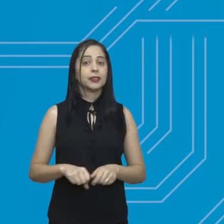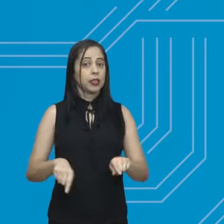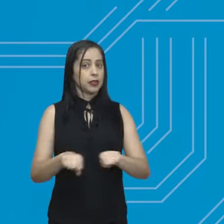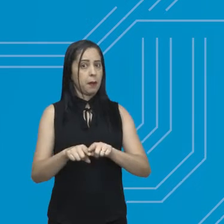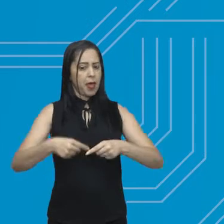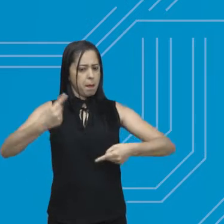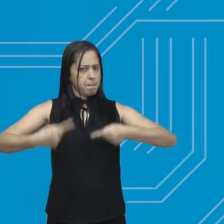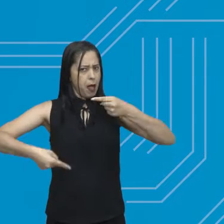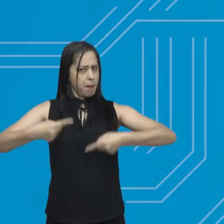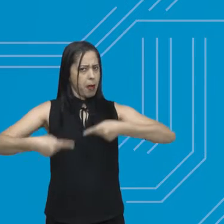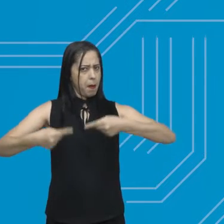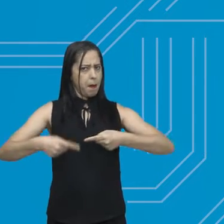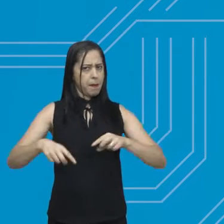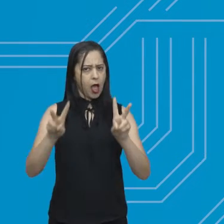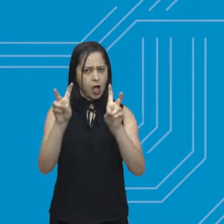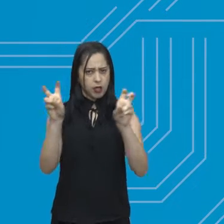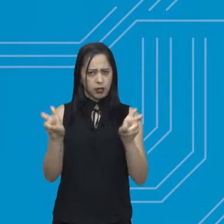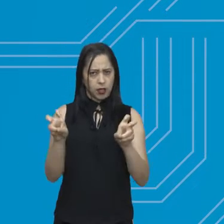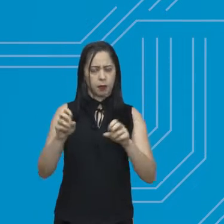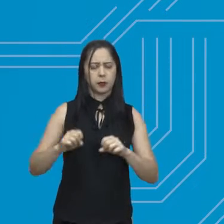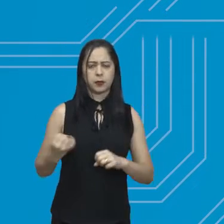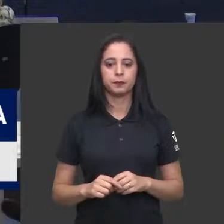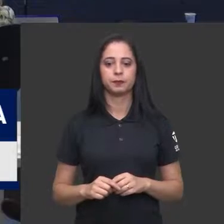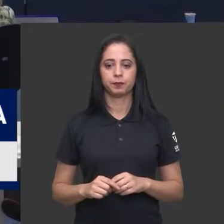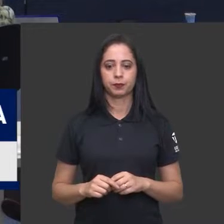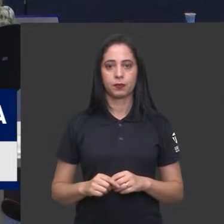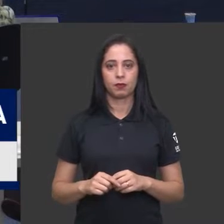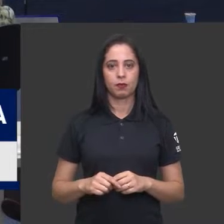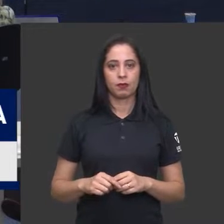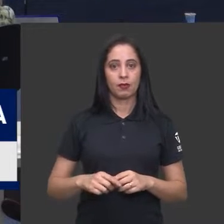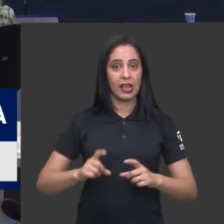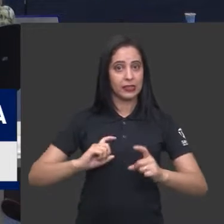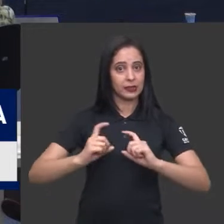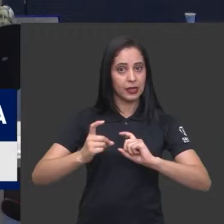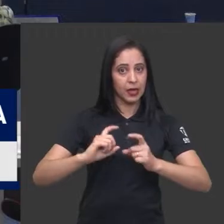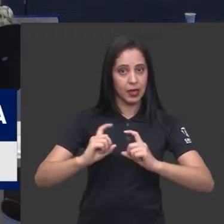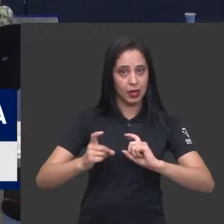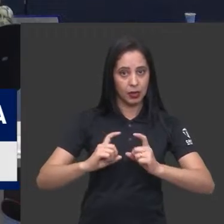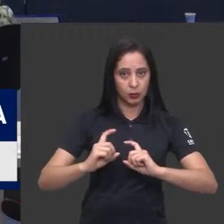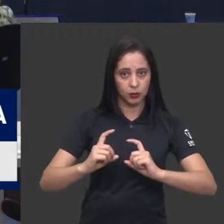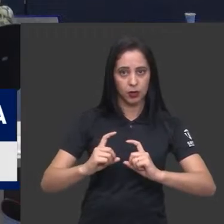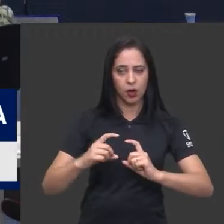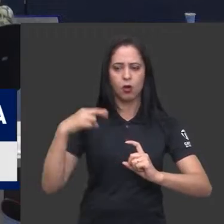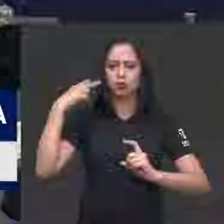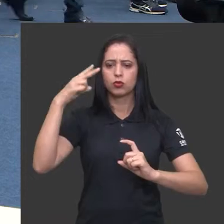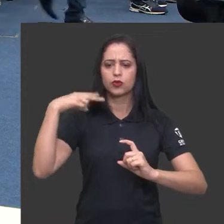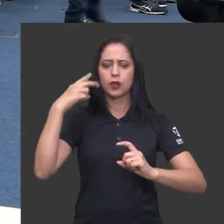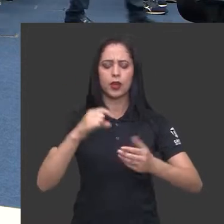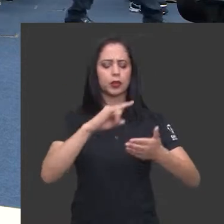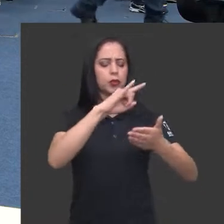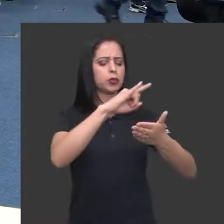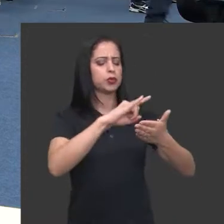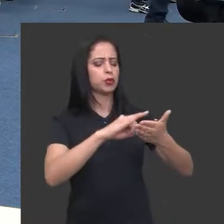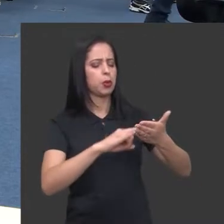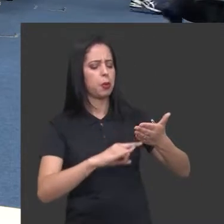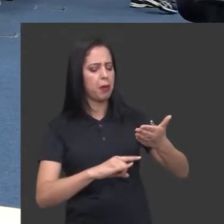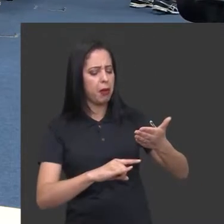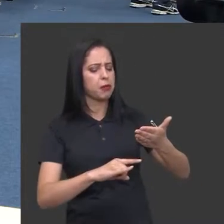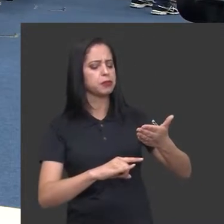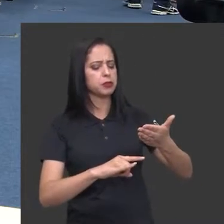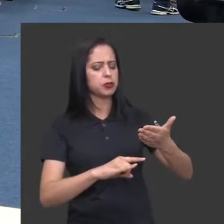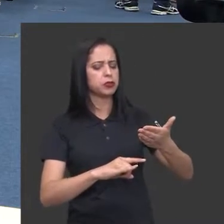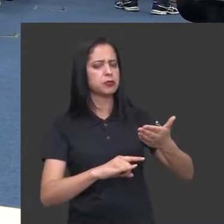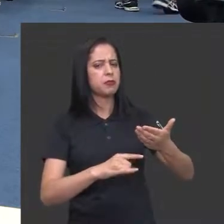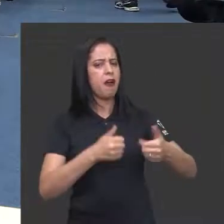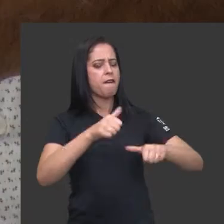e o debate de assuntos de interesse público em plenário. Durante a 23ª sessão do ano, os vereadores apreciaram uma